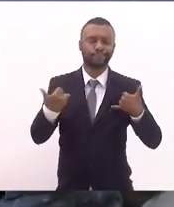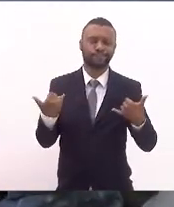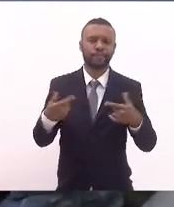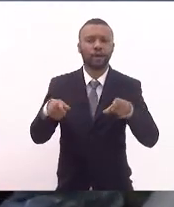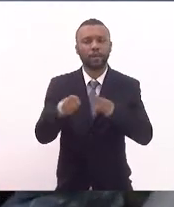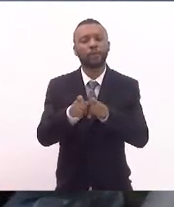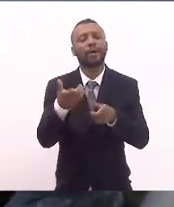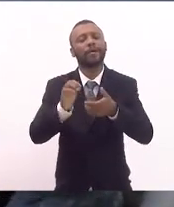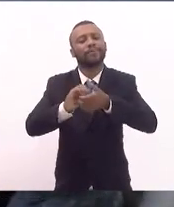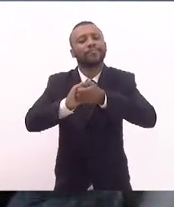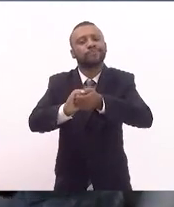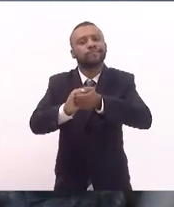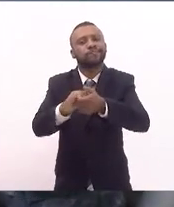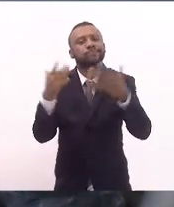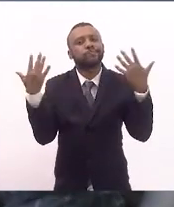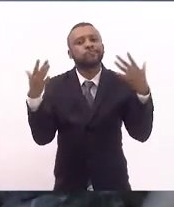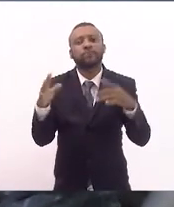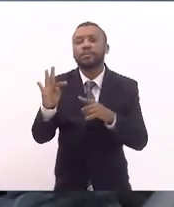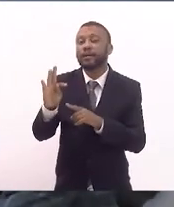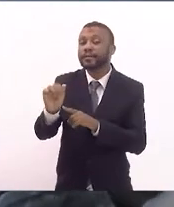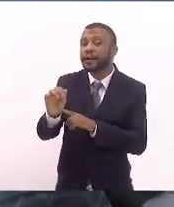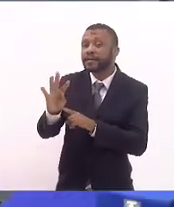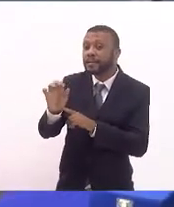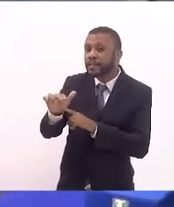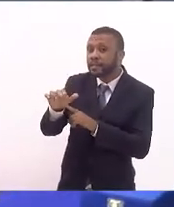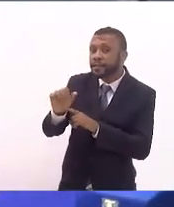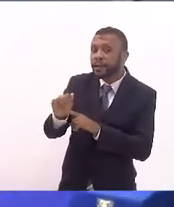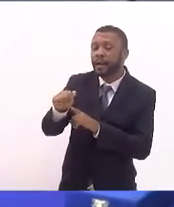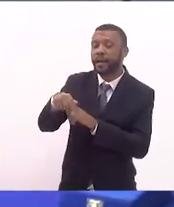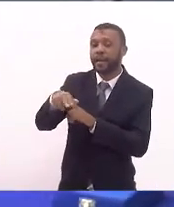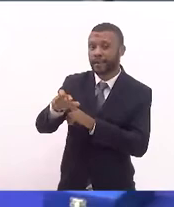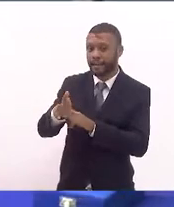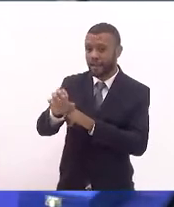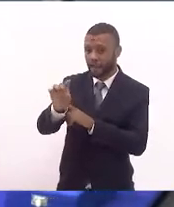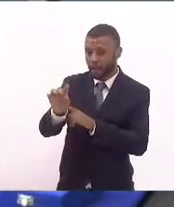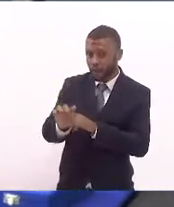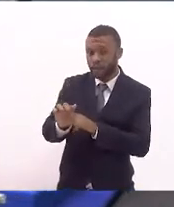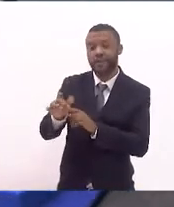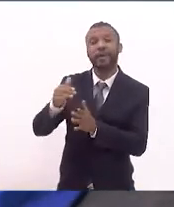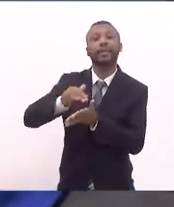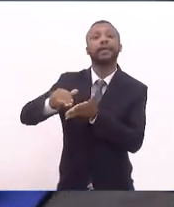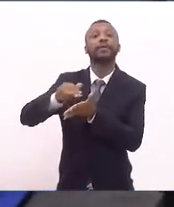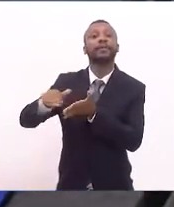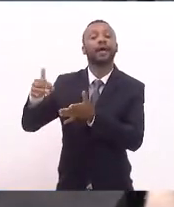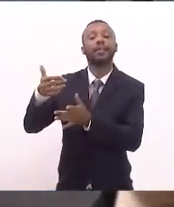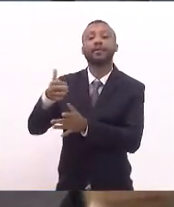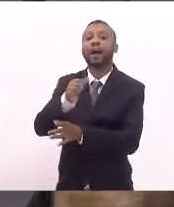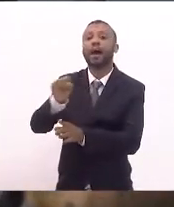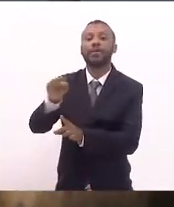saudar Tatiana Queiroz, secretária de Assistência Social.